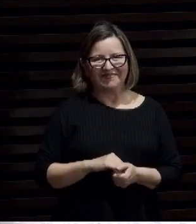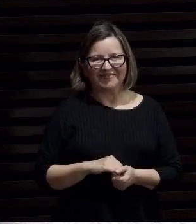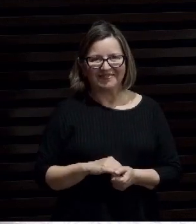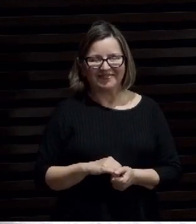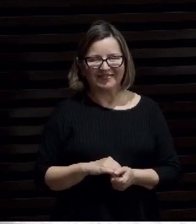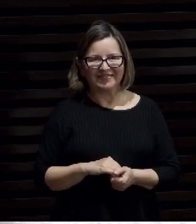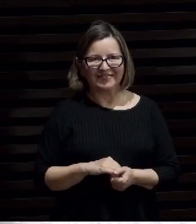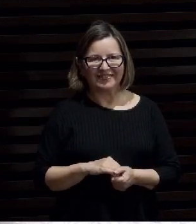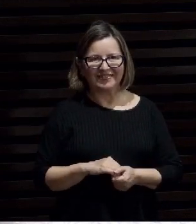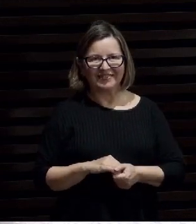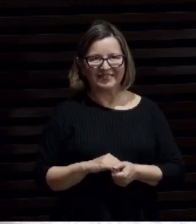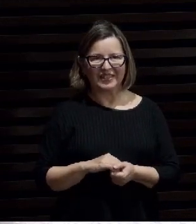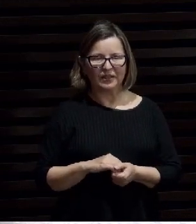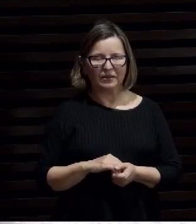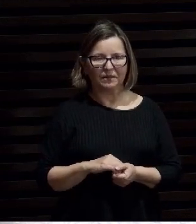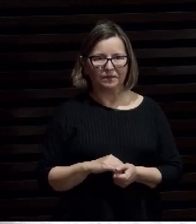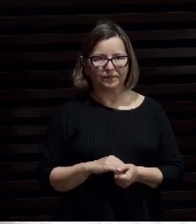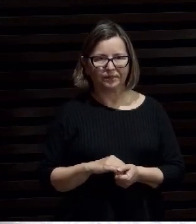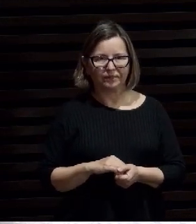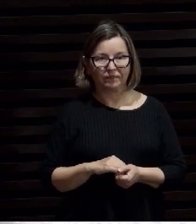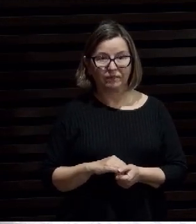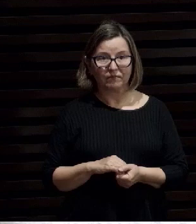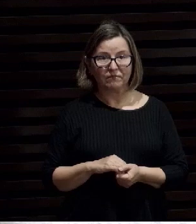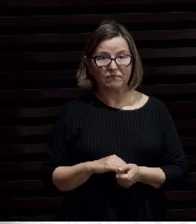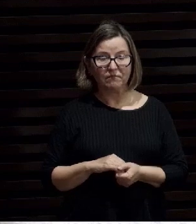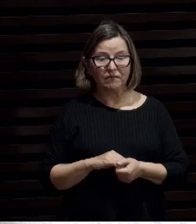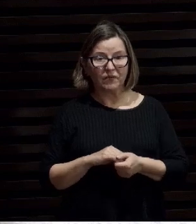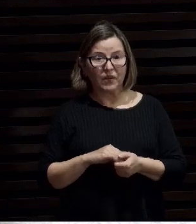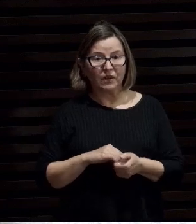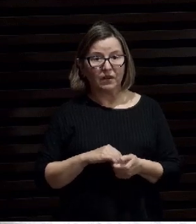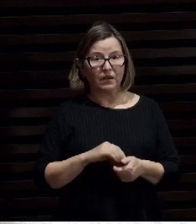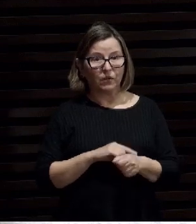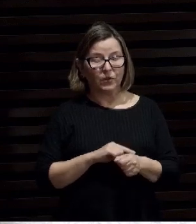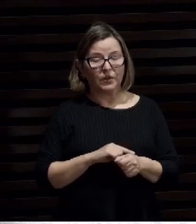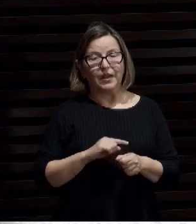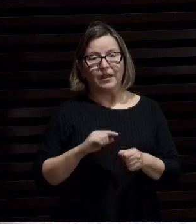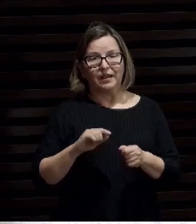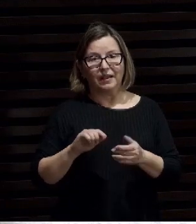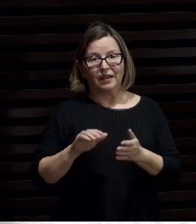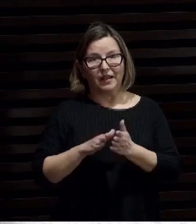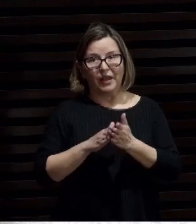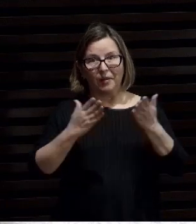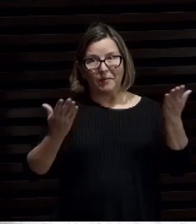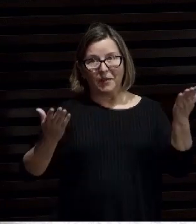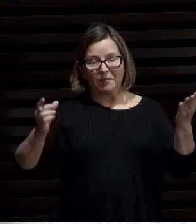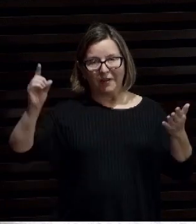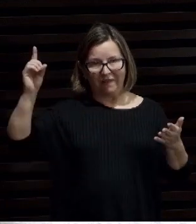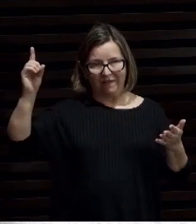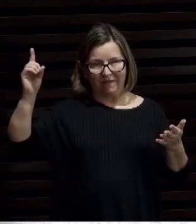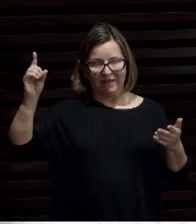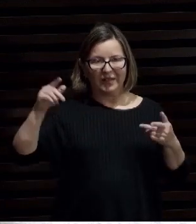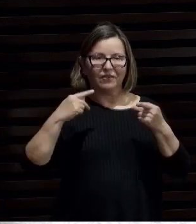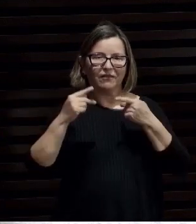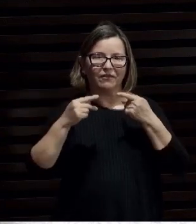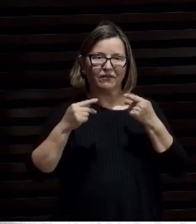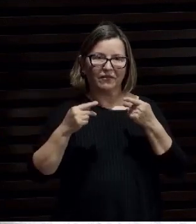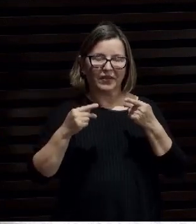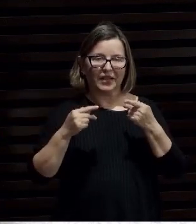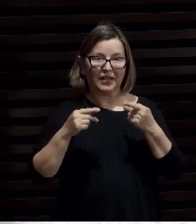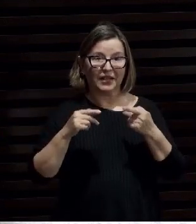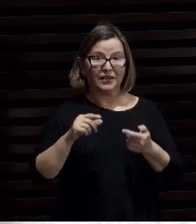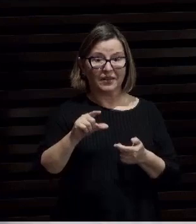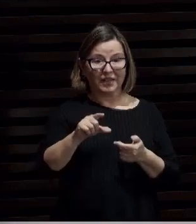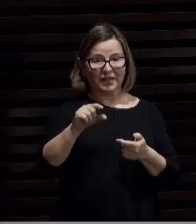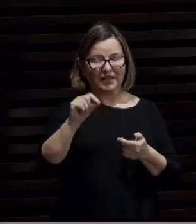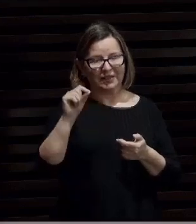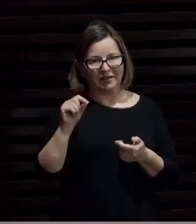Quando a Bíblia fala a doutrina da eleição, existem basicamente 3